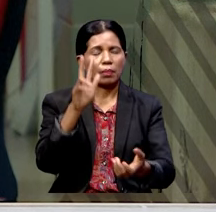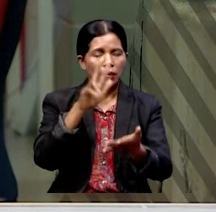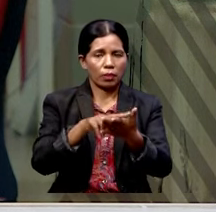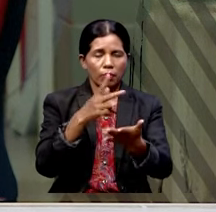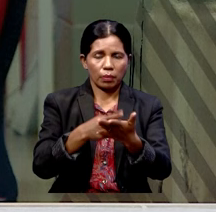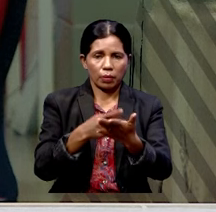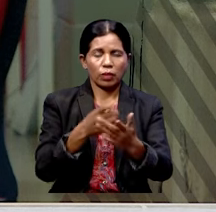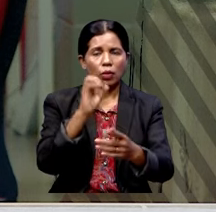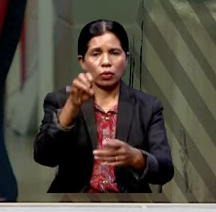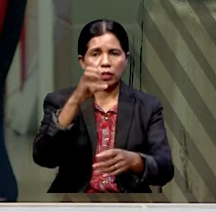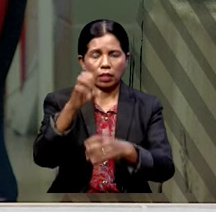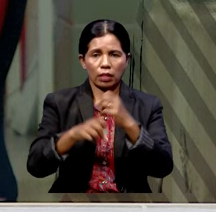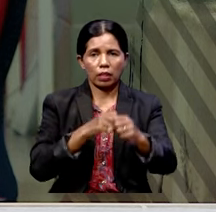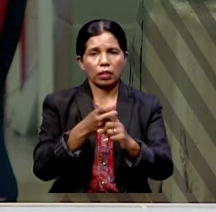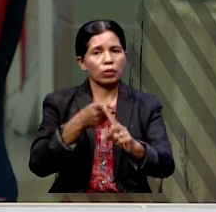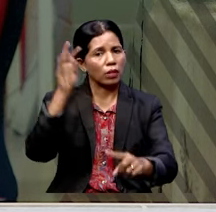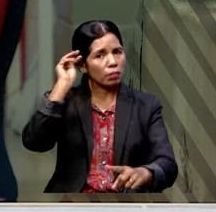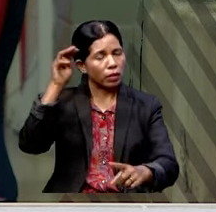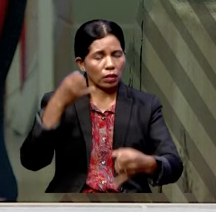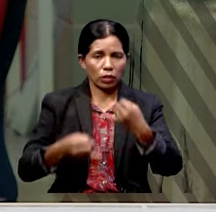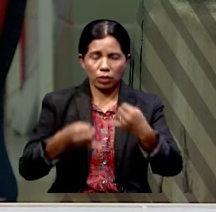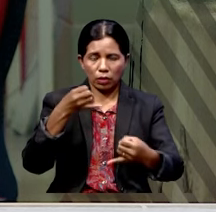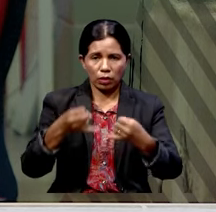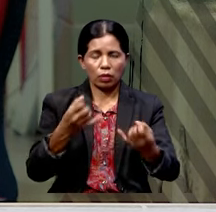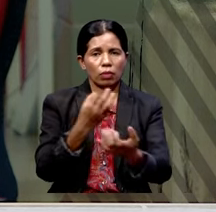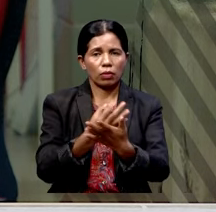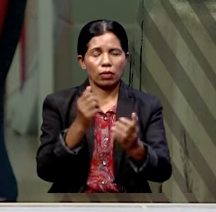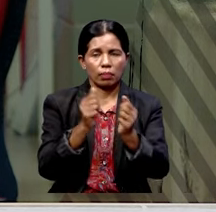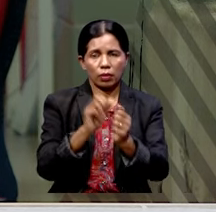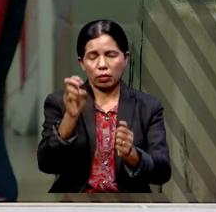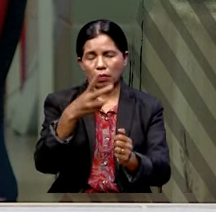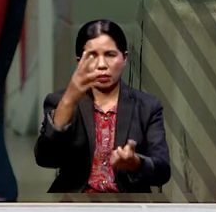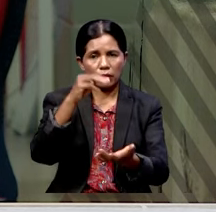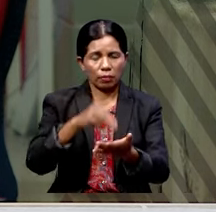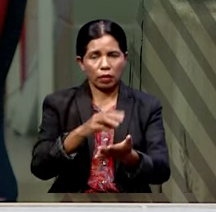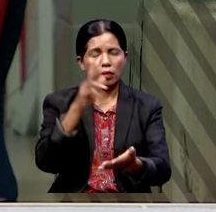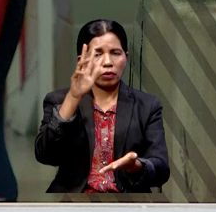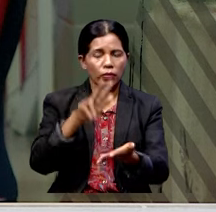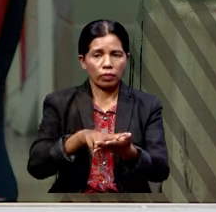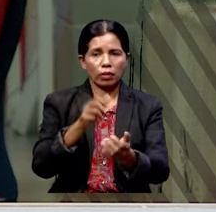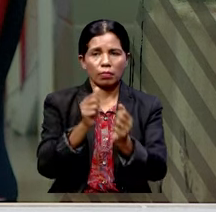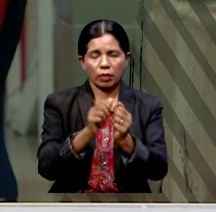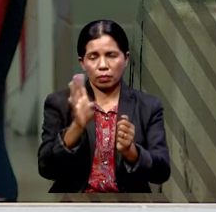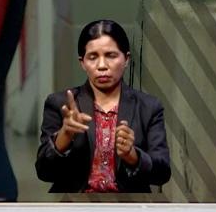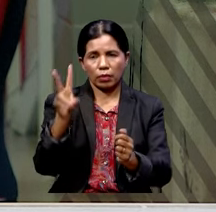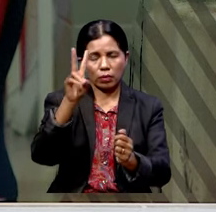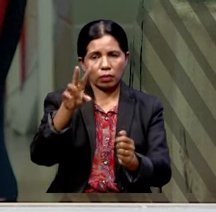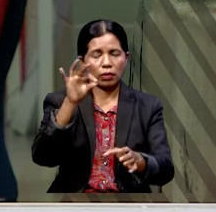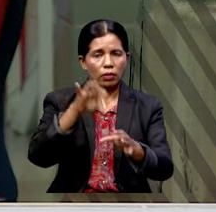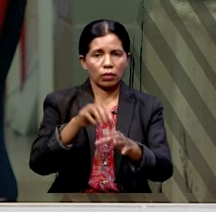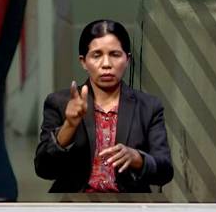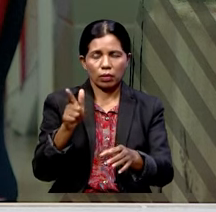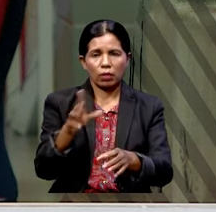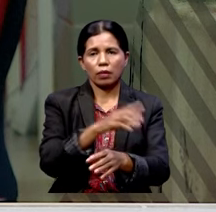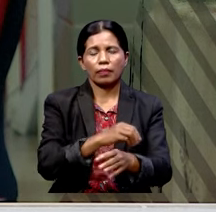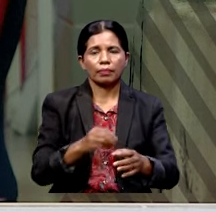proposta de orçamento geral russe Ministério da Justiça o montante toco San Lorenzo Rua Liu, o votos a favor Ratul Ruaresim Rua, contra Rua Nulo na